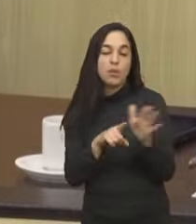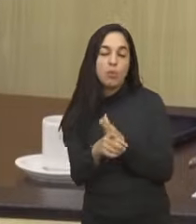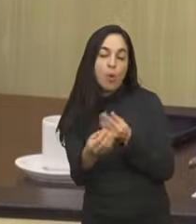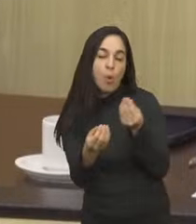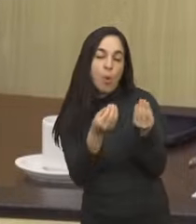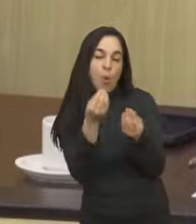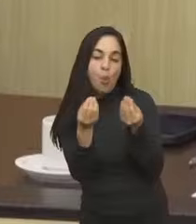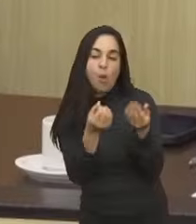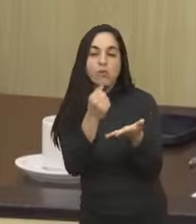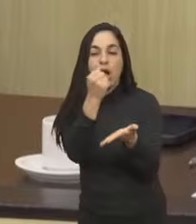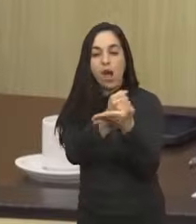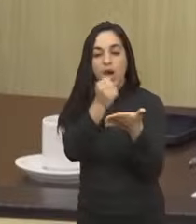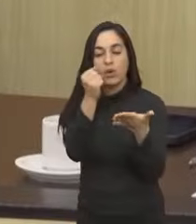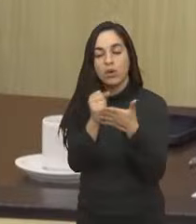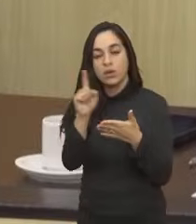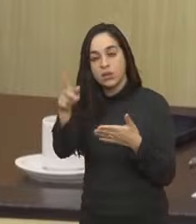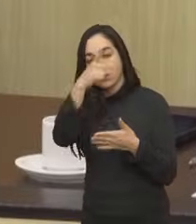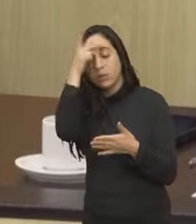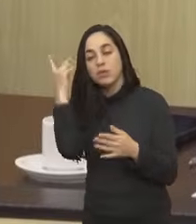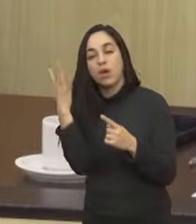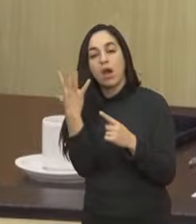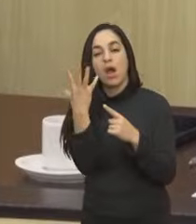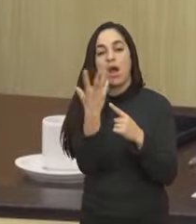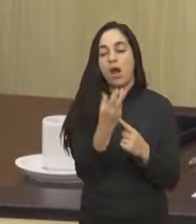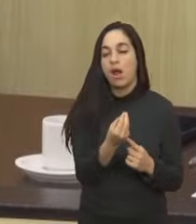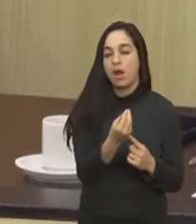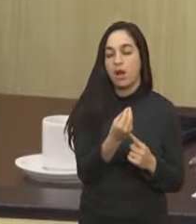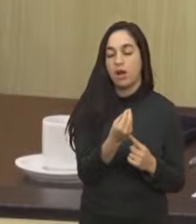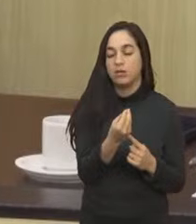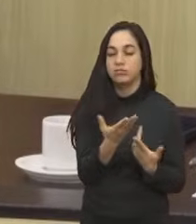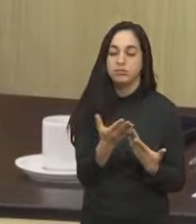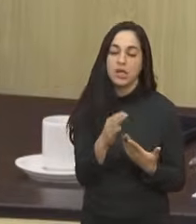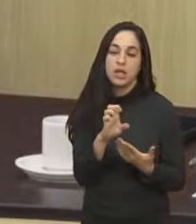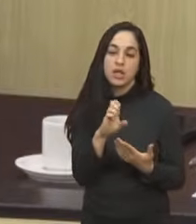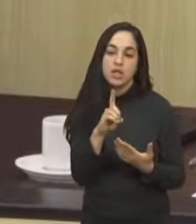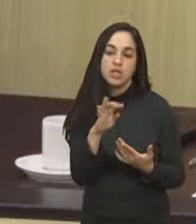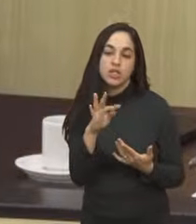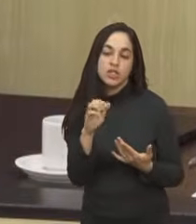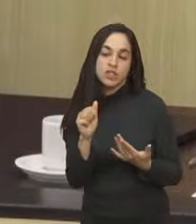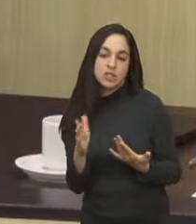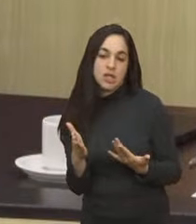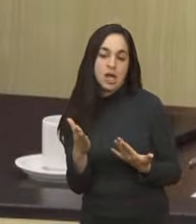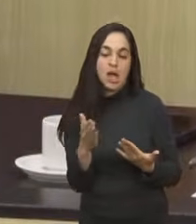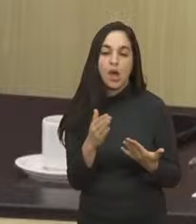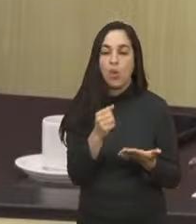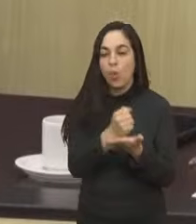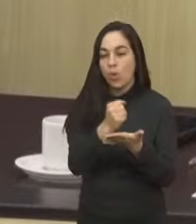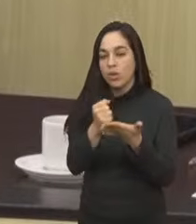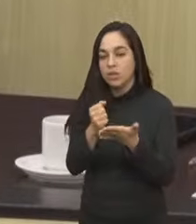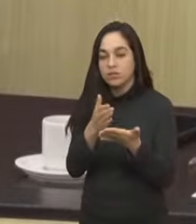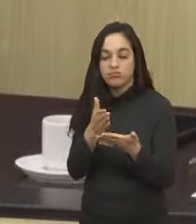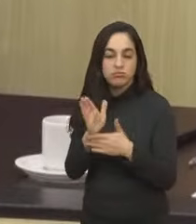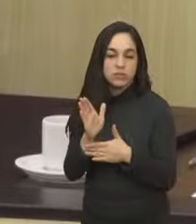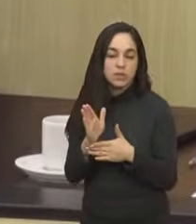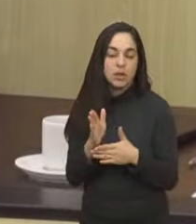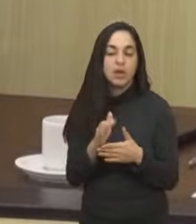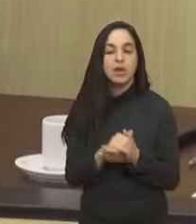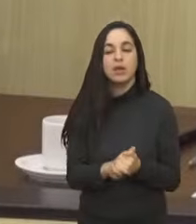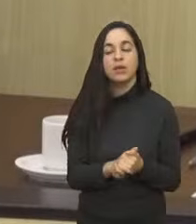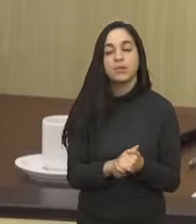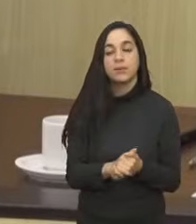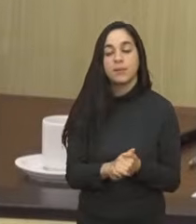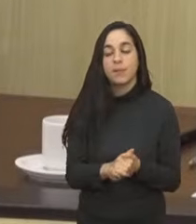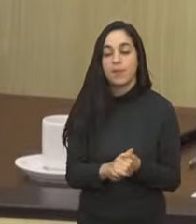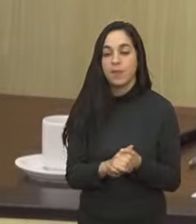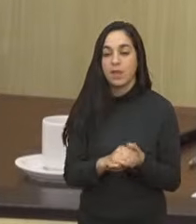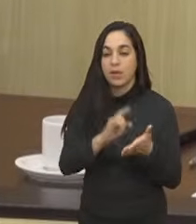contratação desses artistas? Foi por meio de edital público, chamamento ou contratação direta? Encaminhar